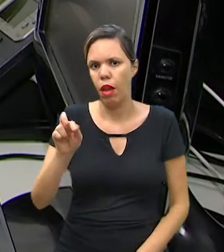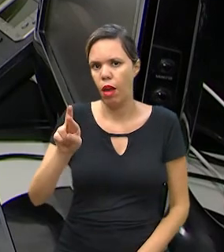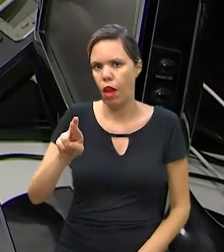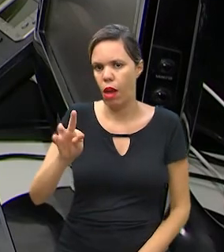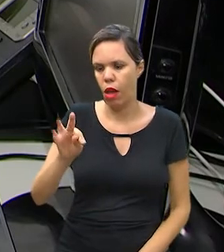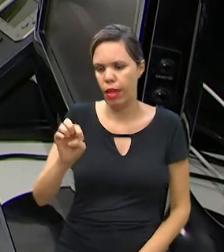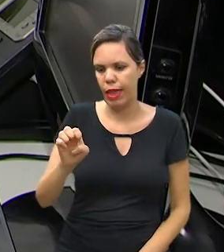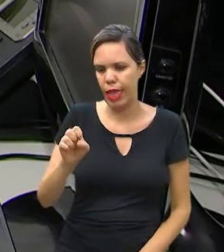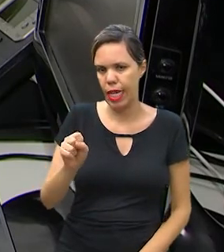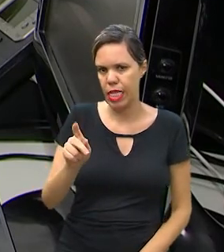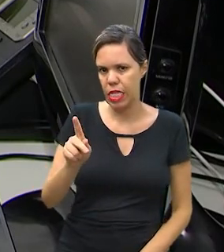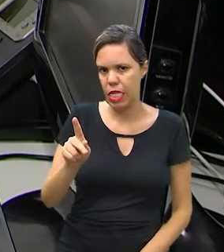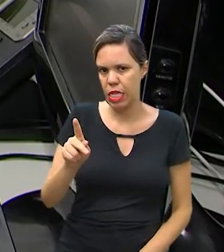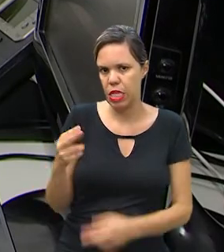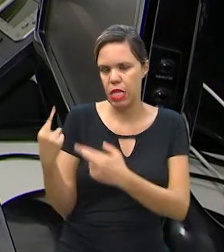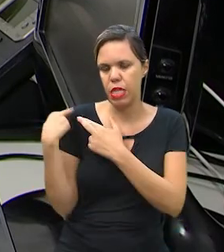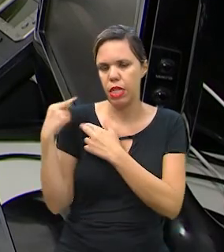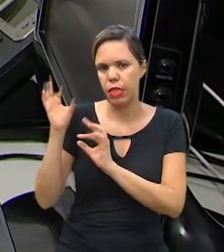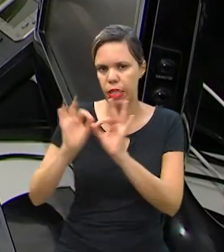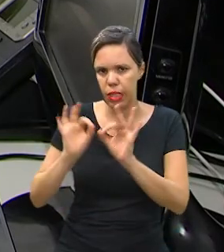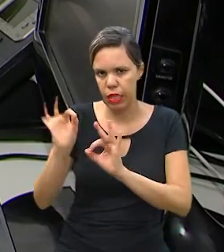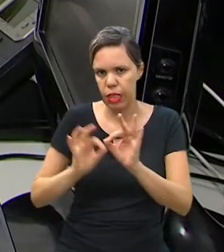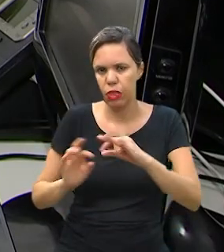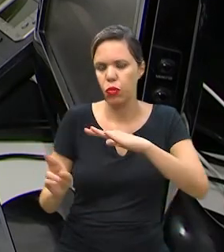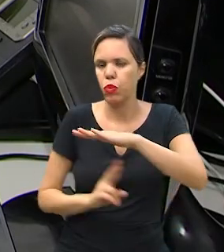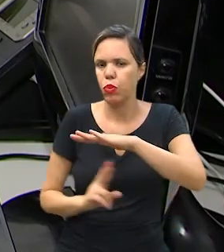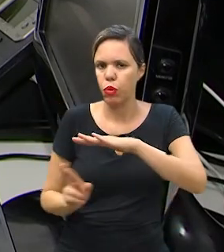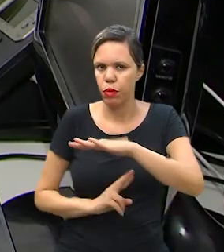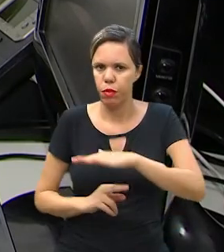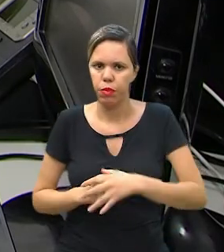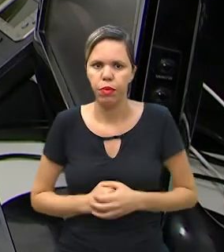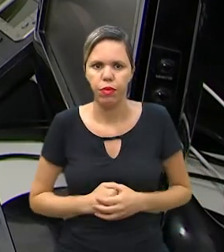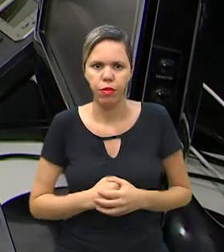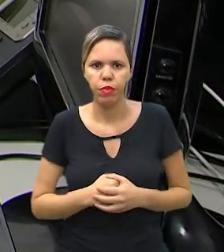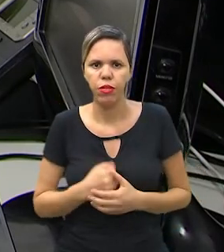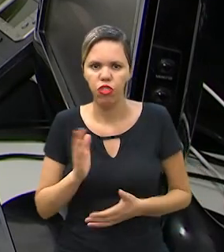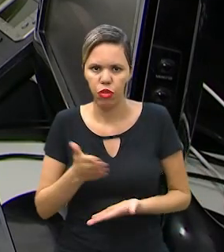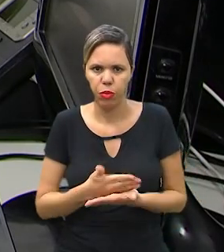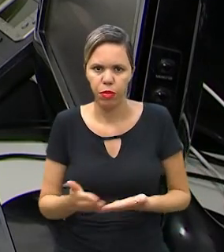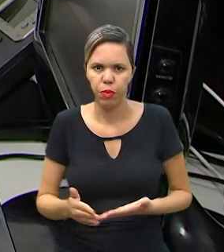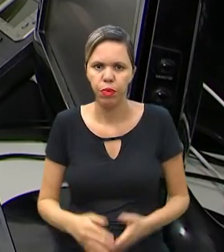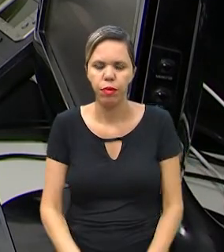artesp que a responsável pela regulamentação da rodovia e os trabalhos já começar